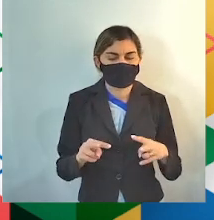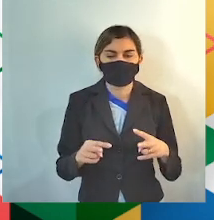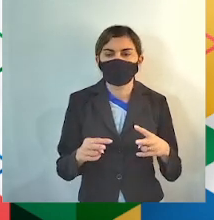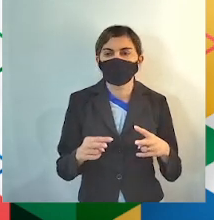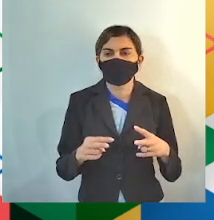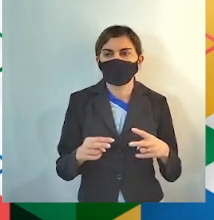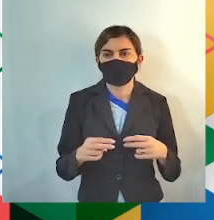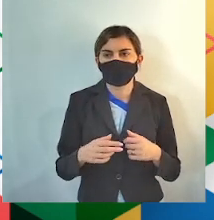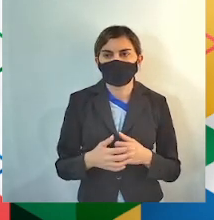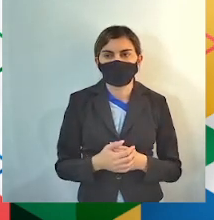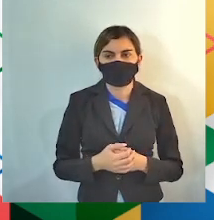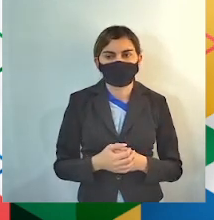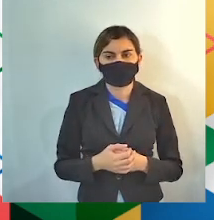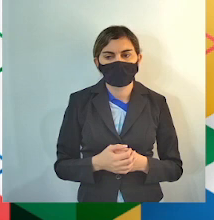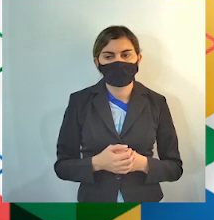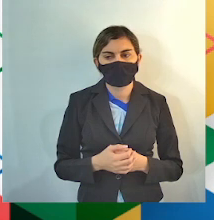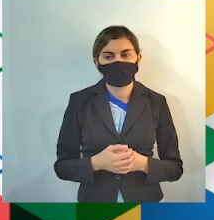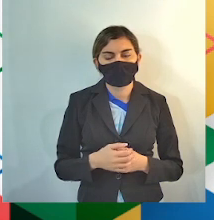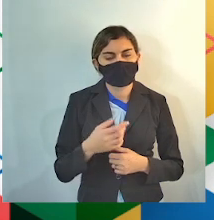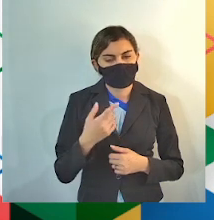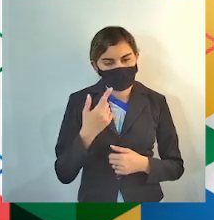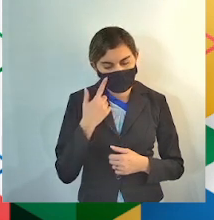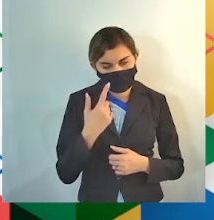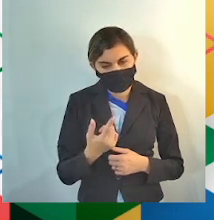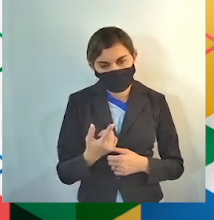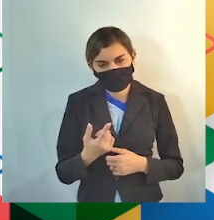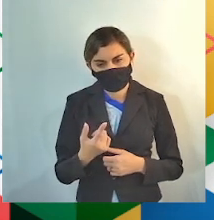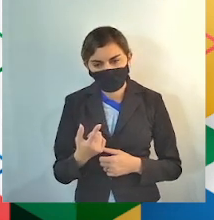eats barbecue. Jane too.